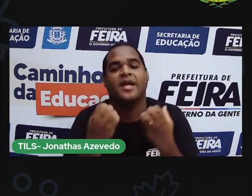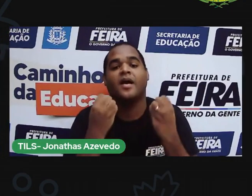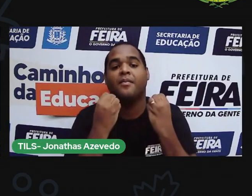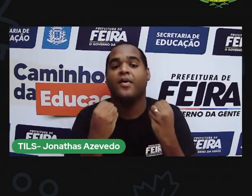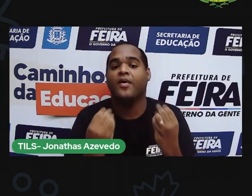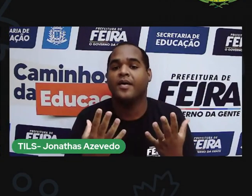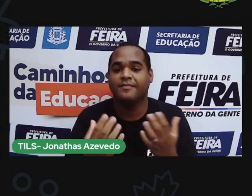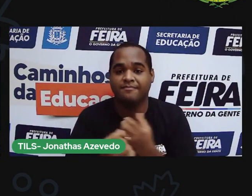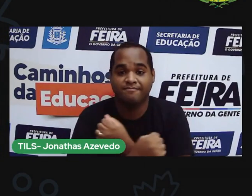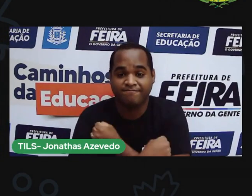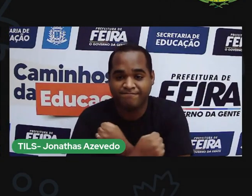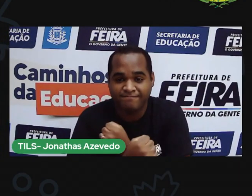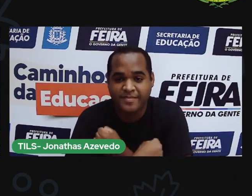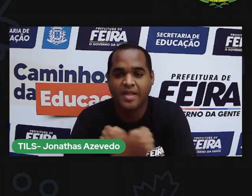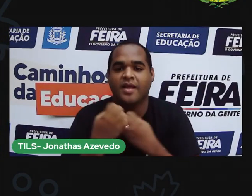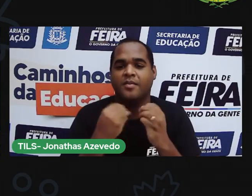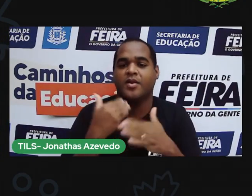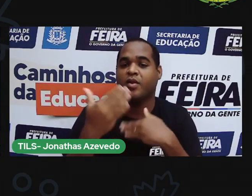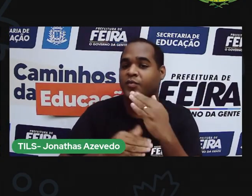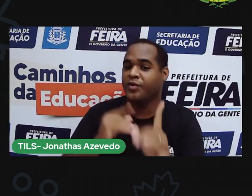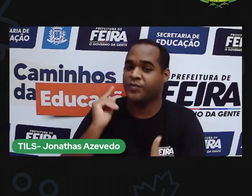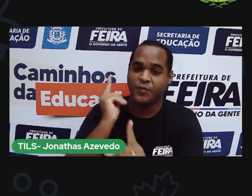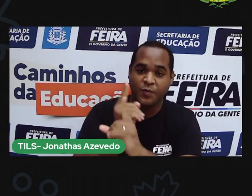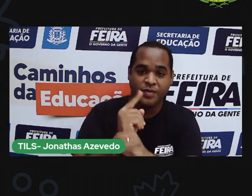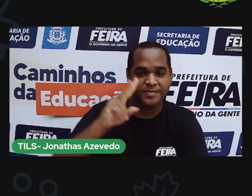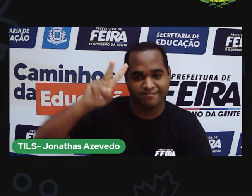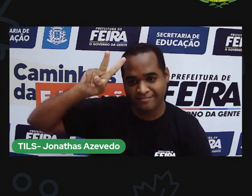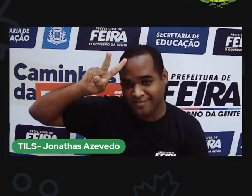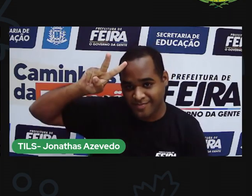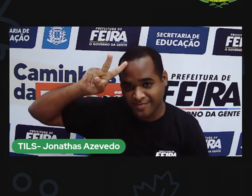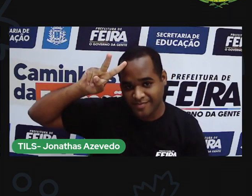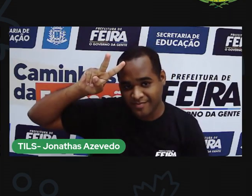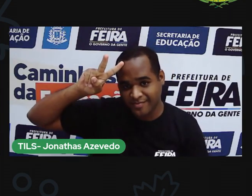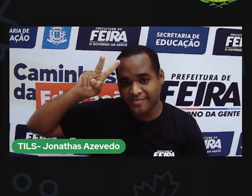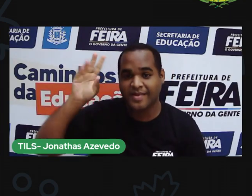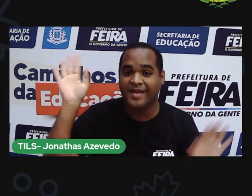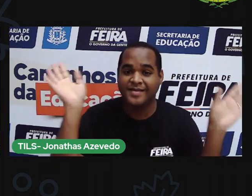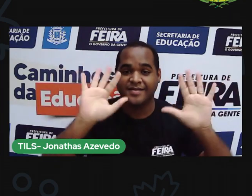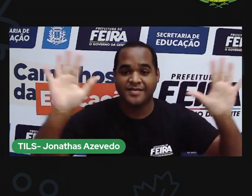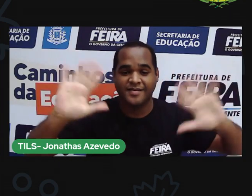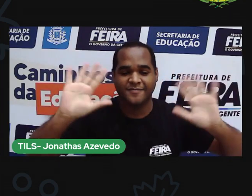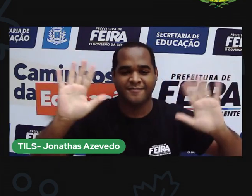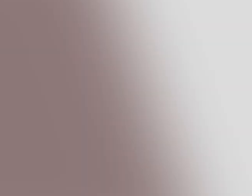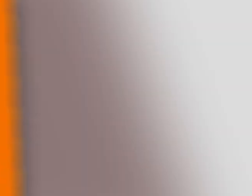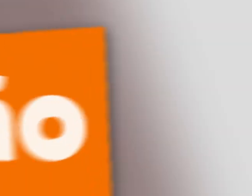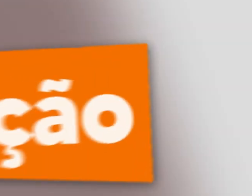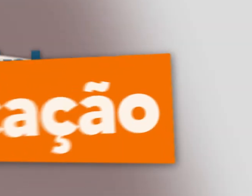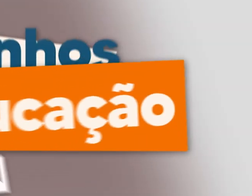um abraço apertado e a gente se encontra aqui na segunda-feira. Tchauzinho!